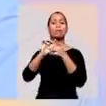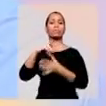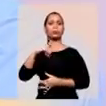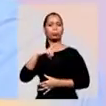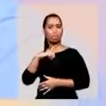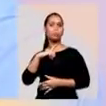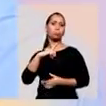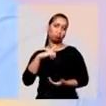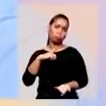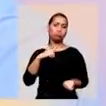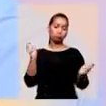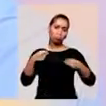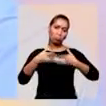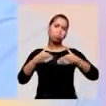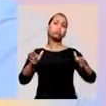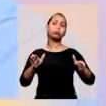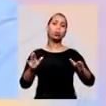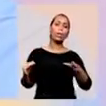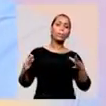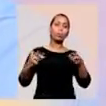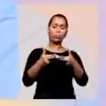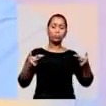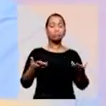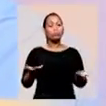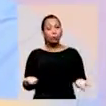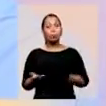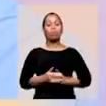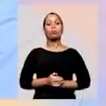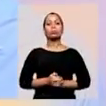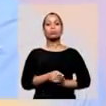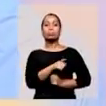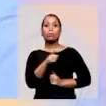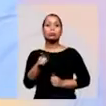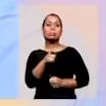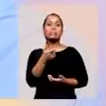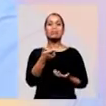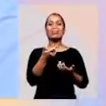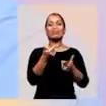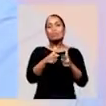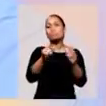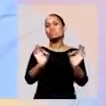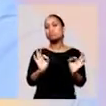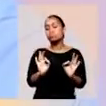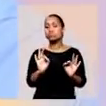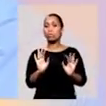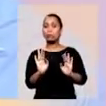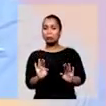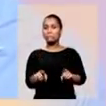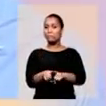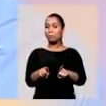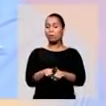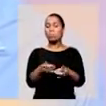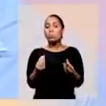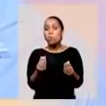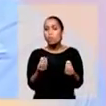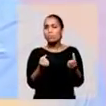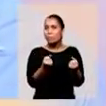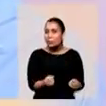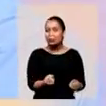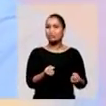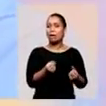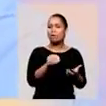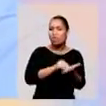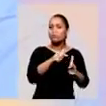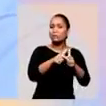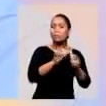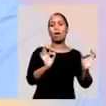um mercado bem aberto ainda para essas situações. Então, são as áreas menos afetadas hoje e, pelo contrário, até não tão afetadas